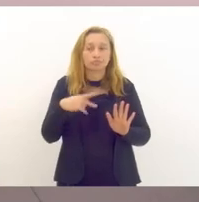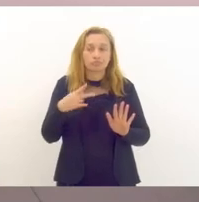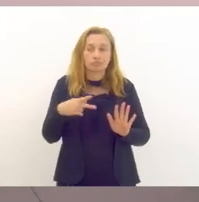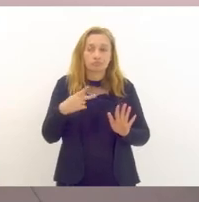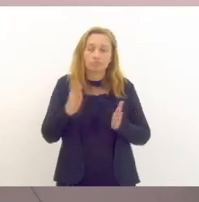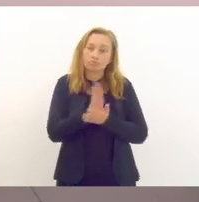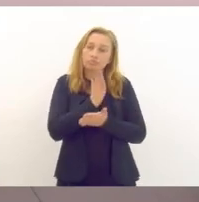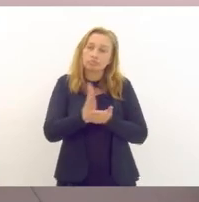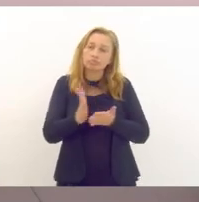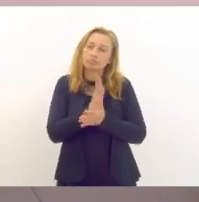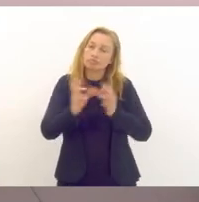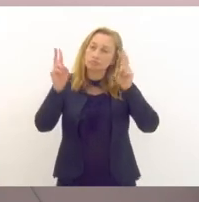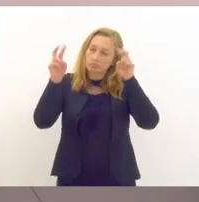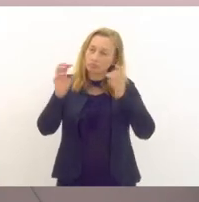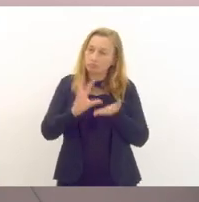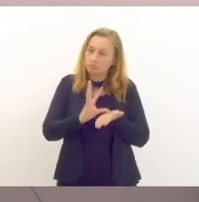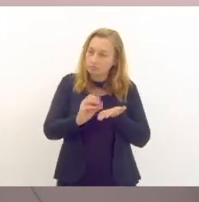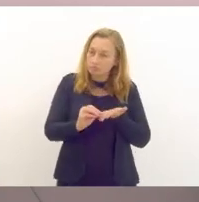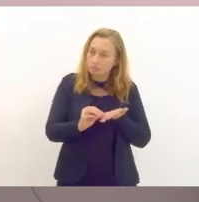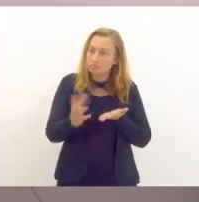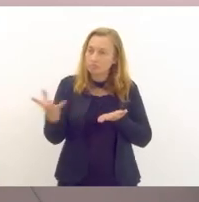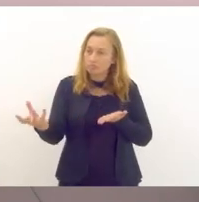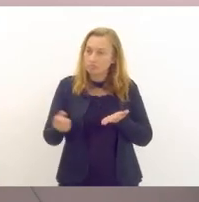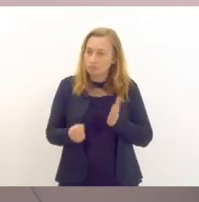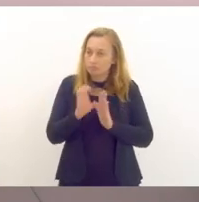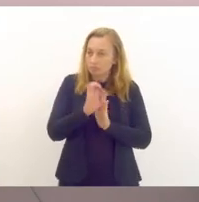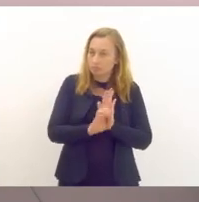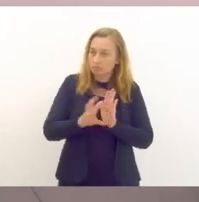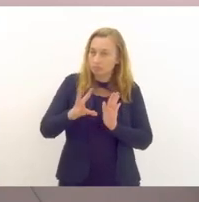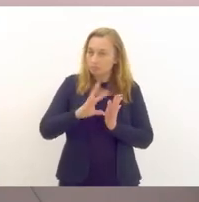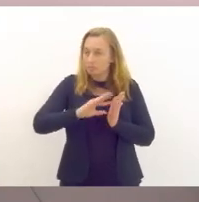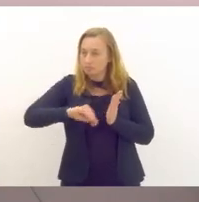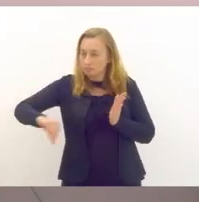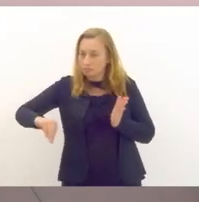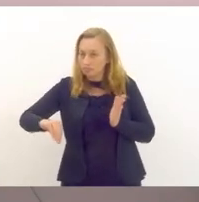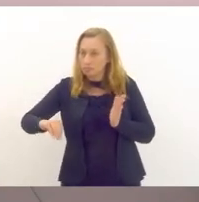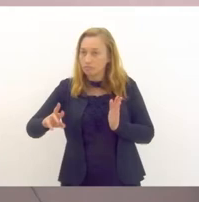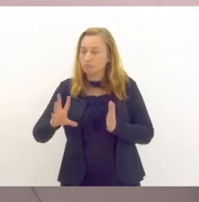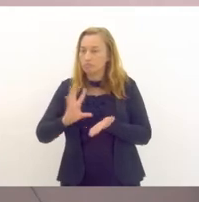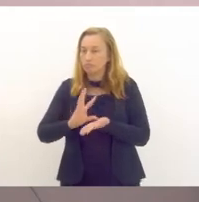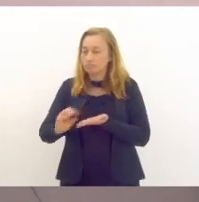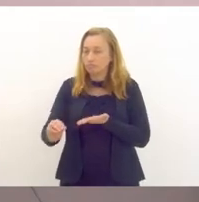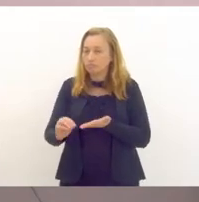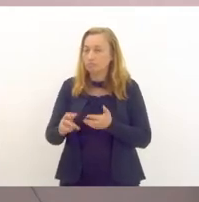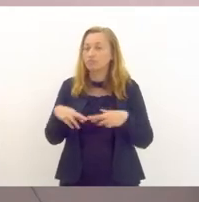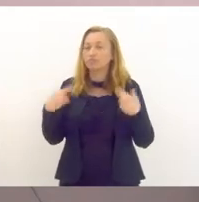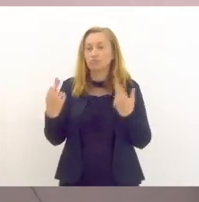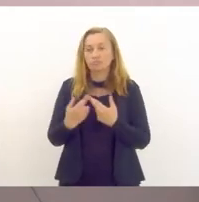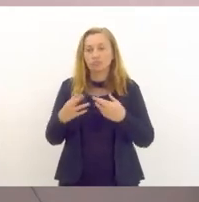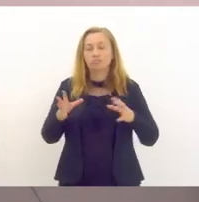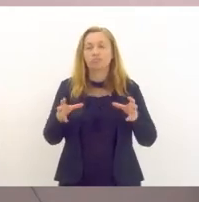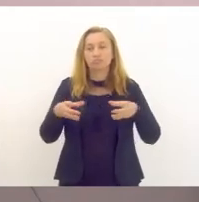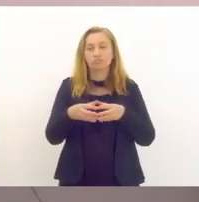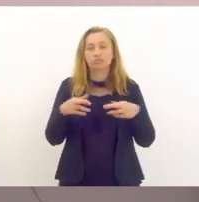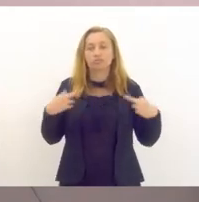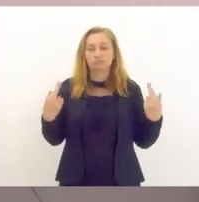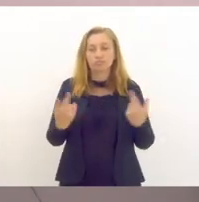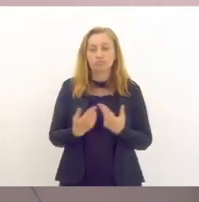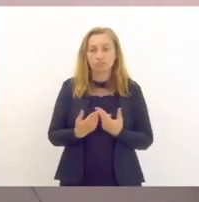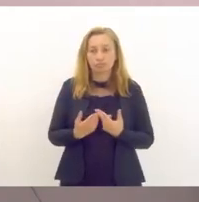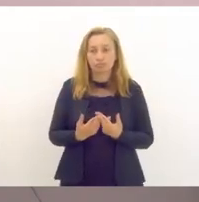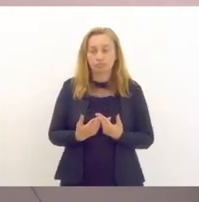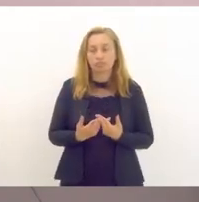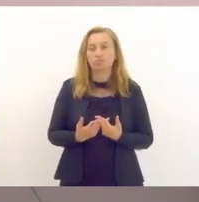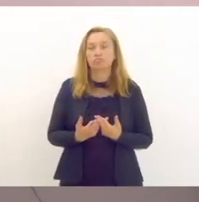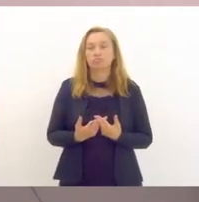algumas matérias que eu ponho na pauta a gente recebe a emenda a gente tira de pauta e reúne faz audiências públicas faz colégio de líderes